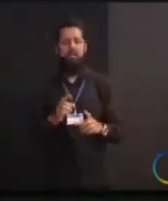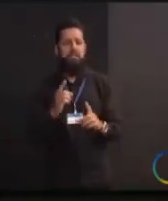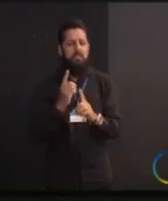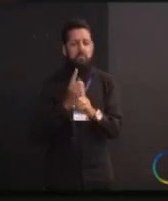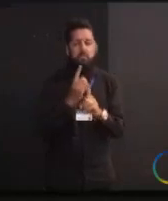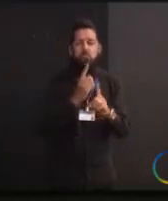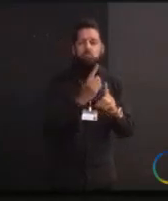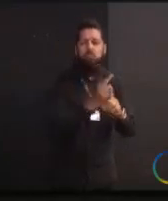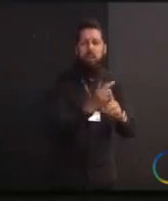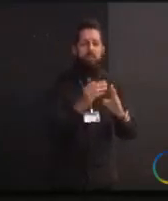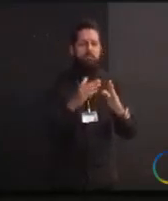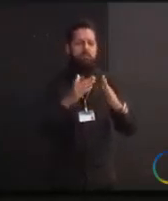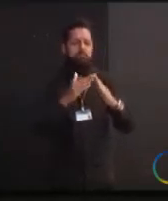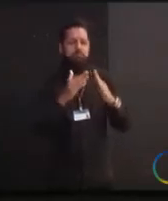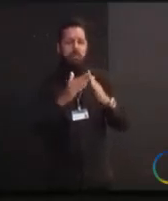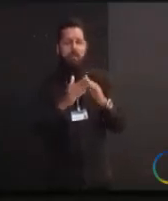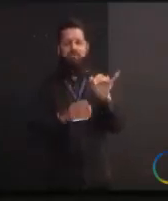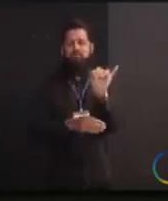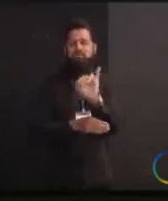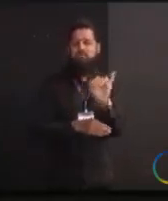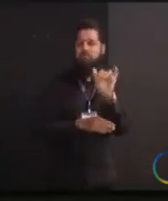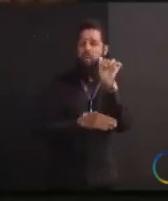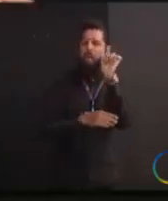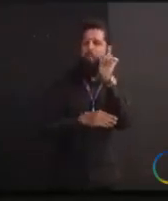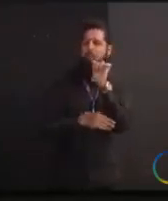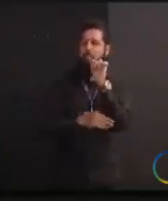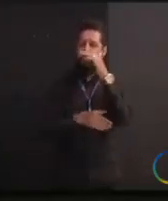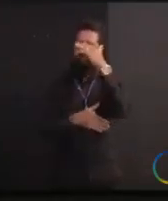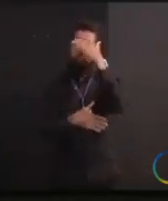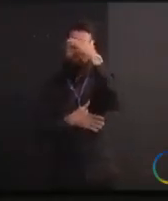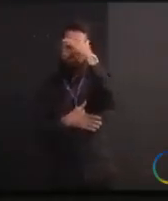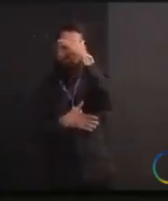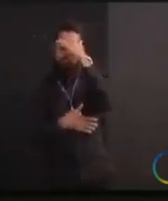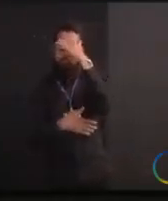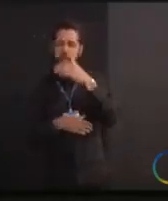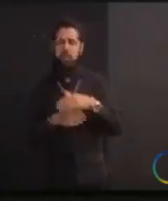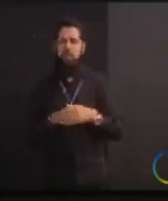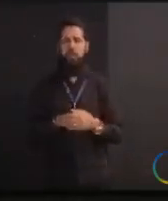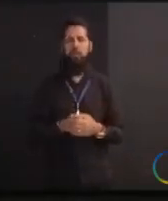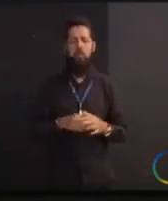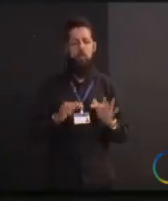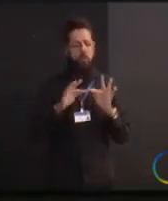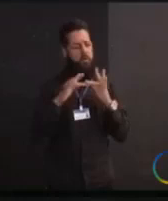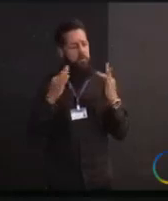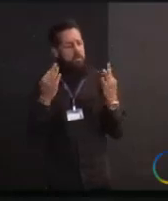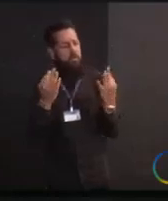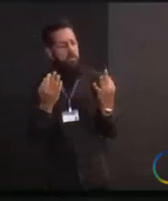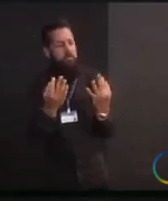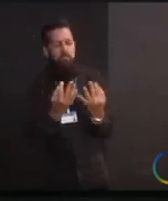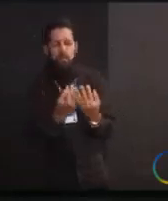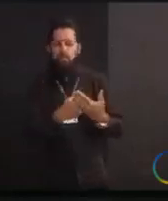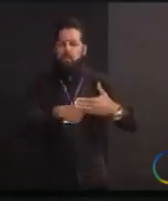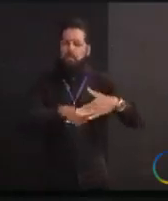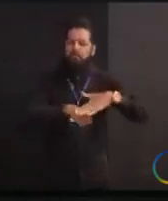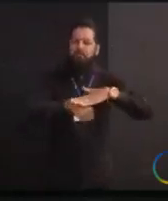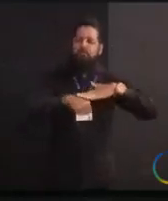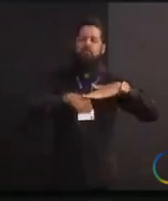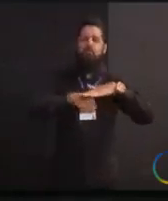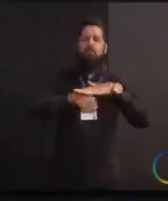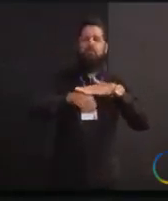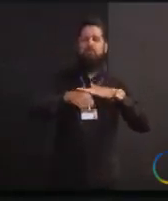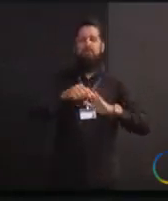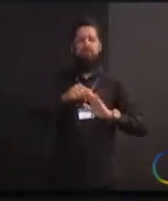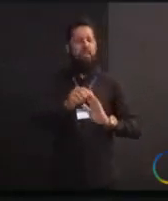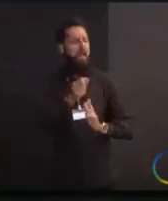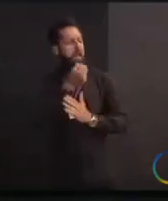aquele bate-papo fraterno. Ele adorava contar casos, tragédias na vida dele ele transformava em